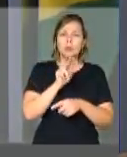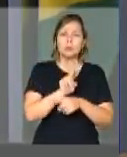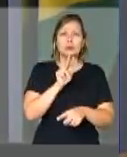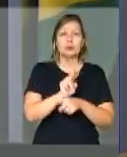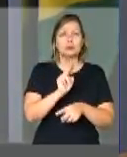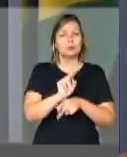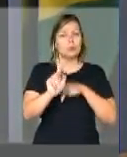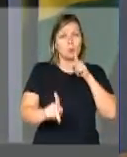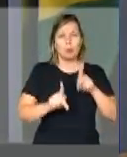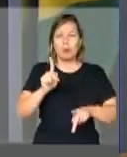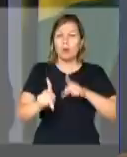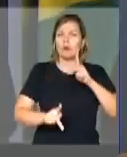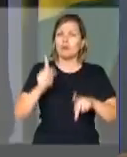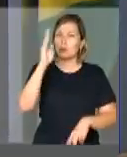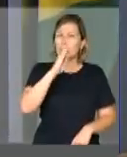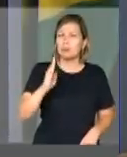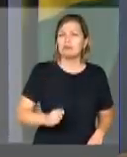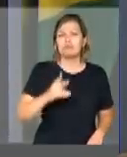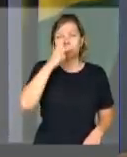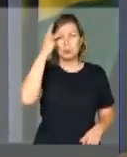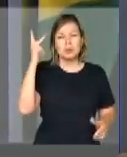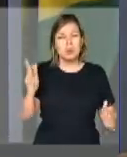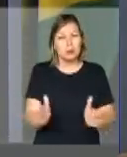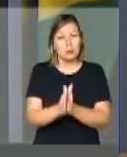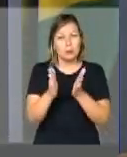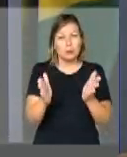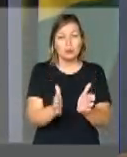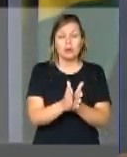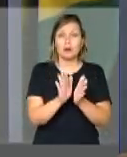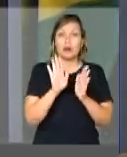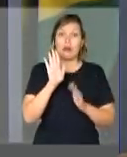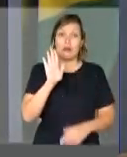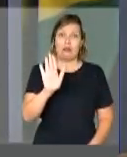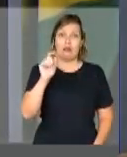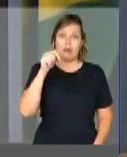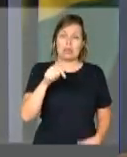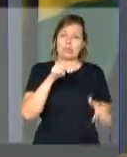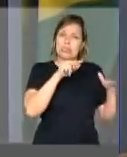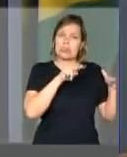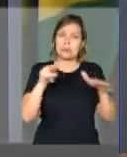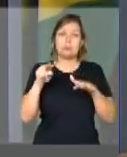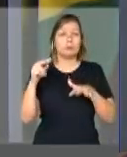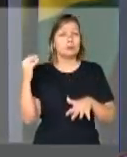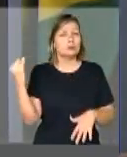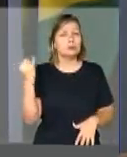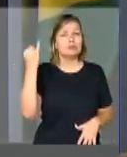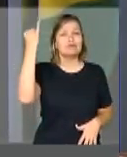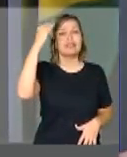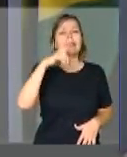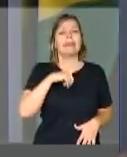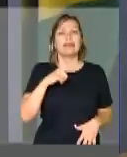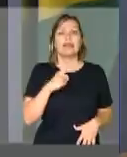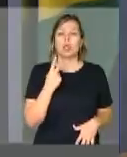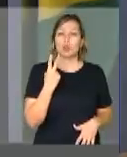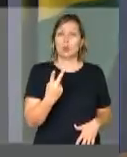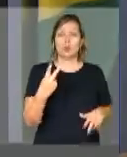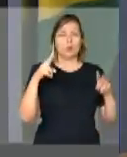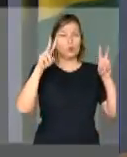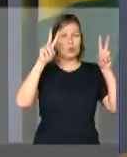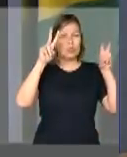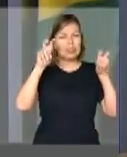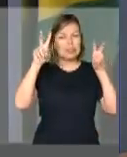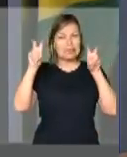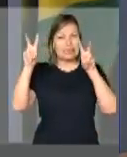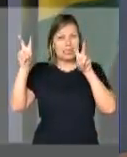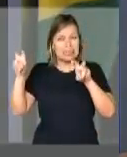em especial os mais pobres. Mas a gente está numa semana muito importante em que dois temas fundamentais para o